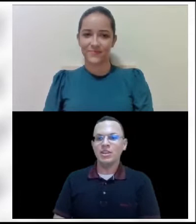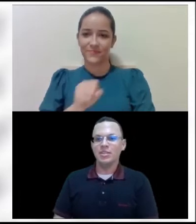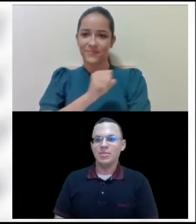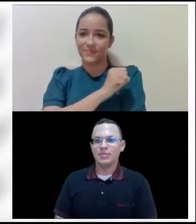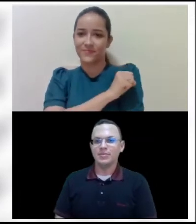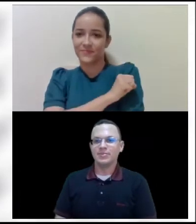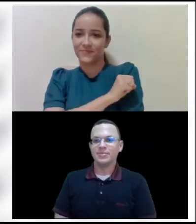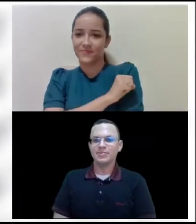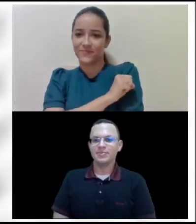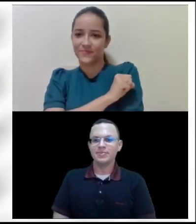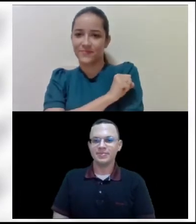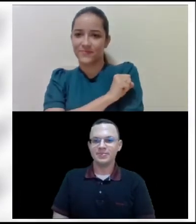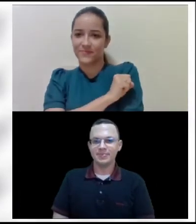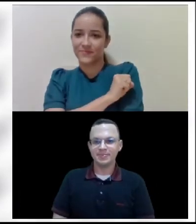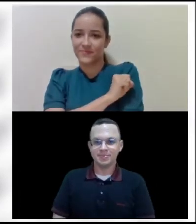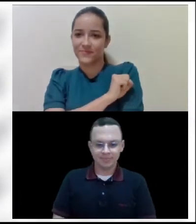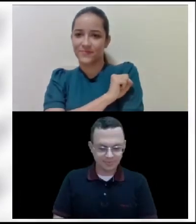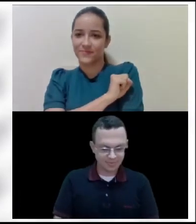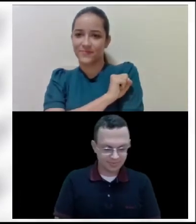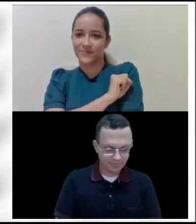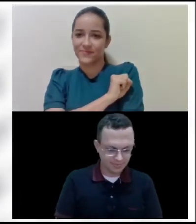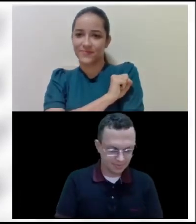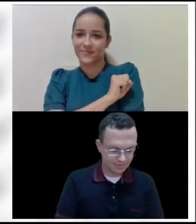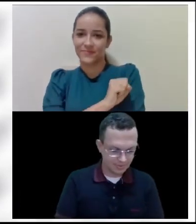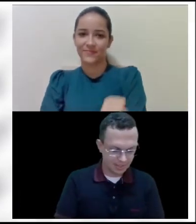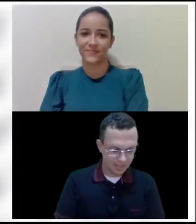Oitavo ano.